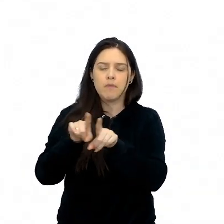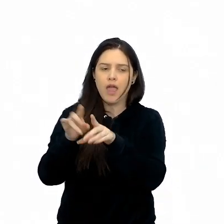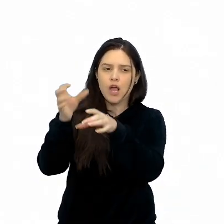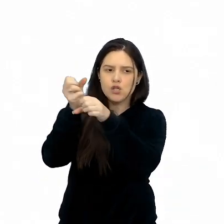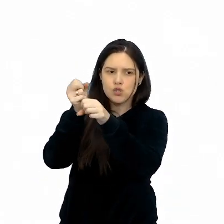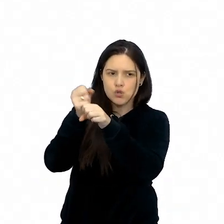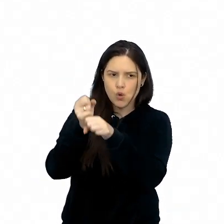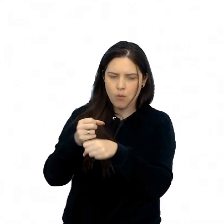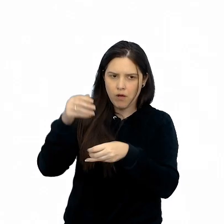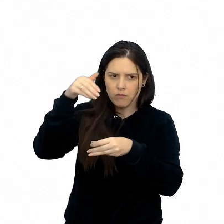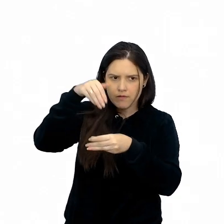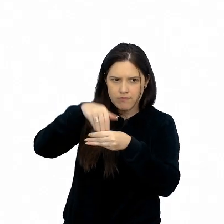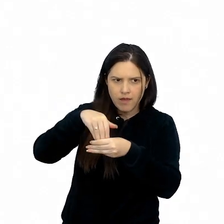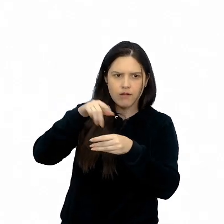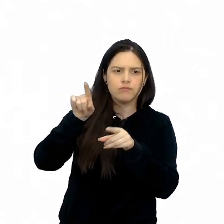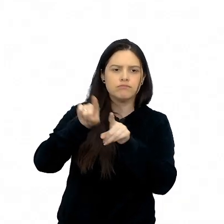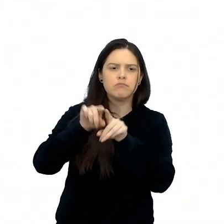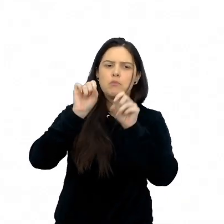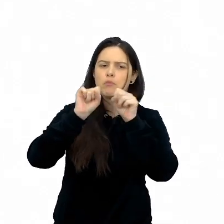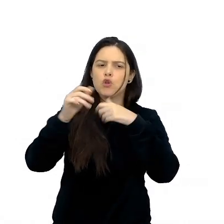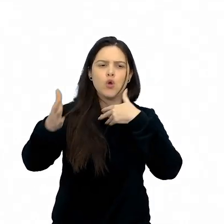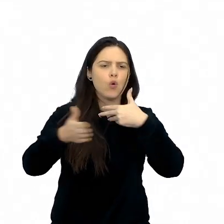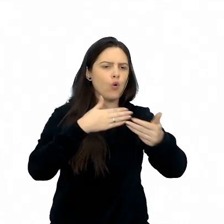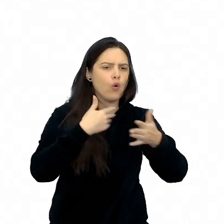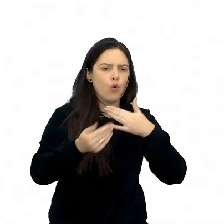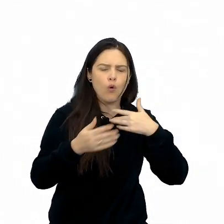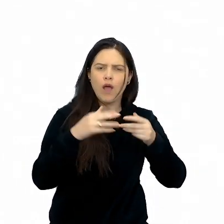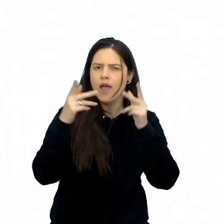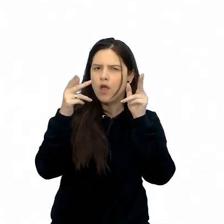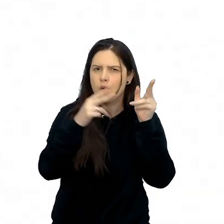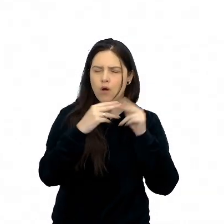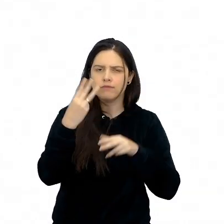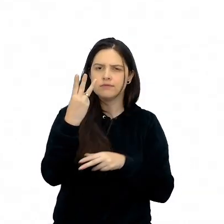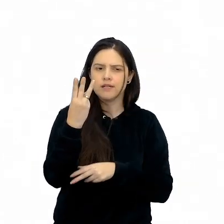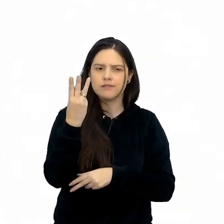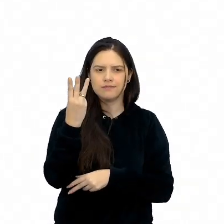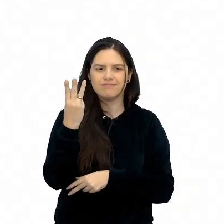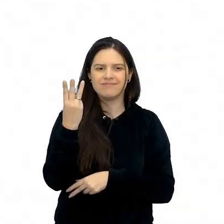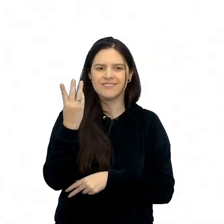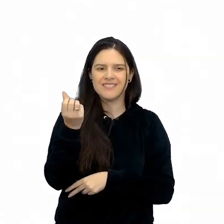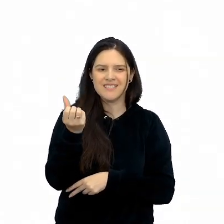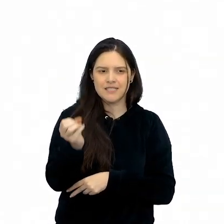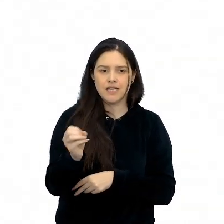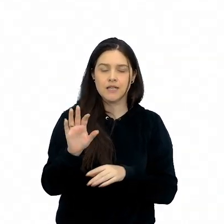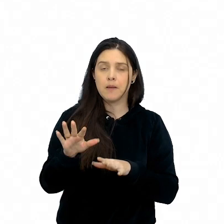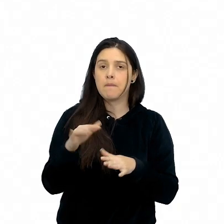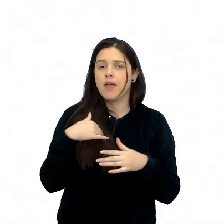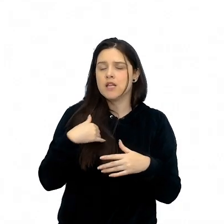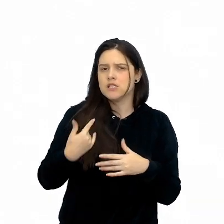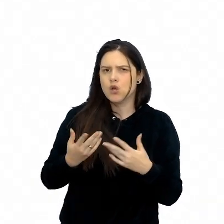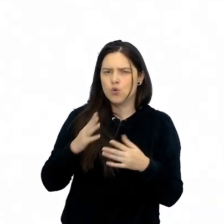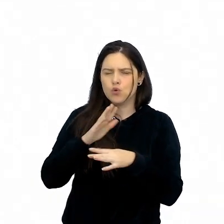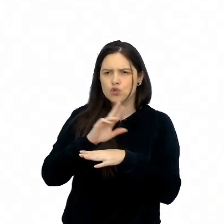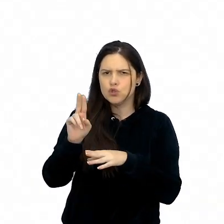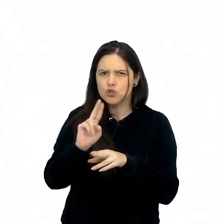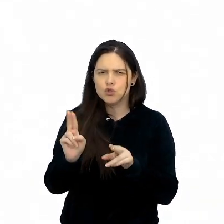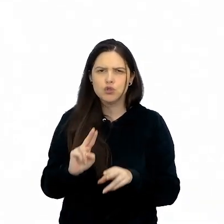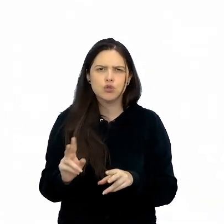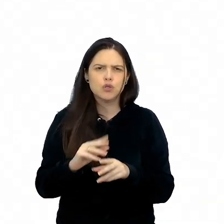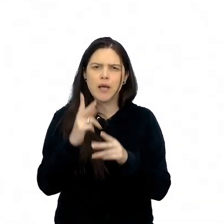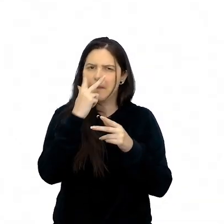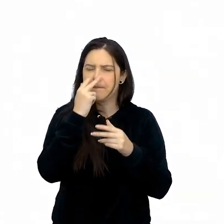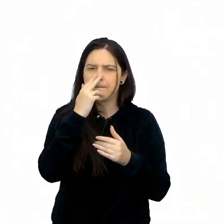ângulos internos, que qualquer quadrilátero ser igual a 360. Aqui eu vou chamar a atenção de vocês para um detalhezinho que eu acho